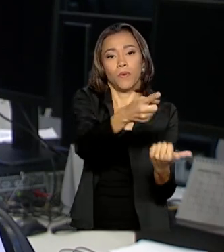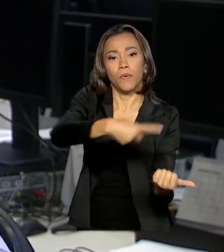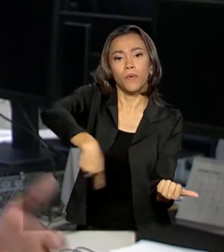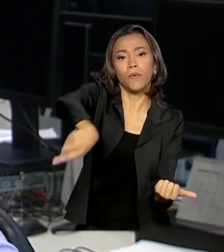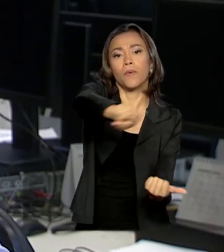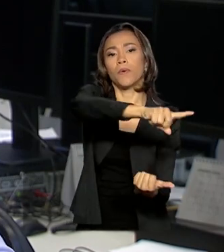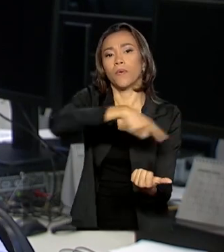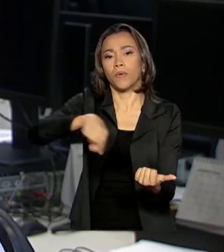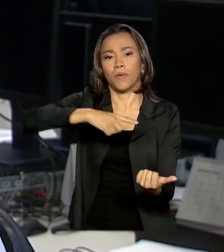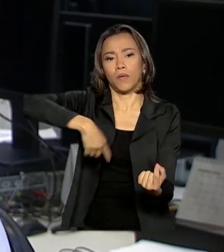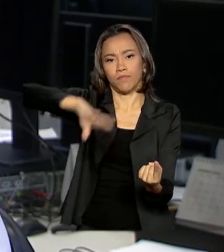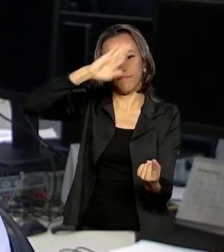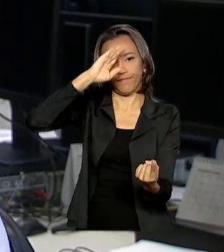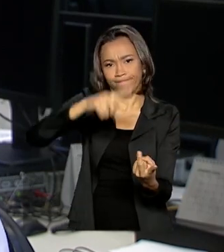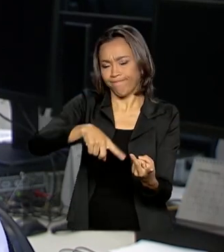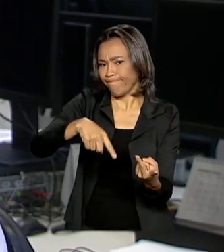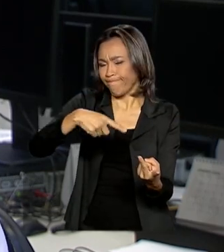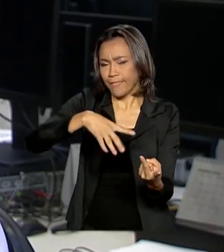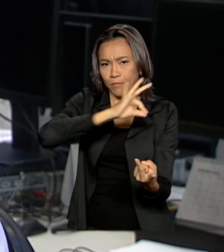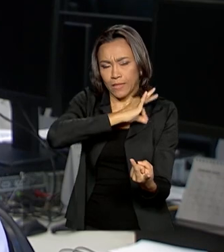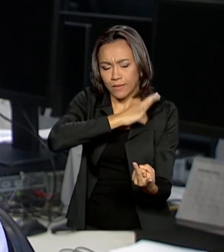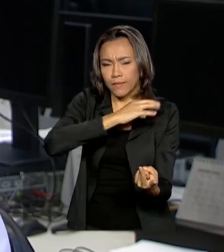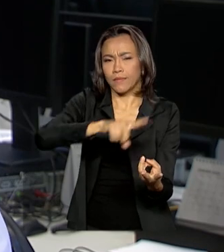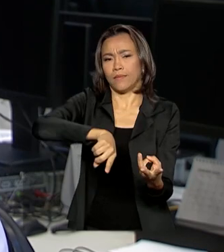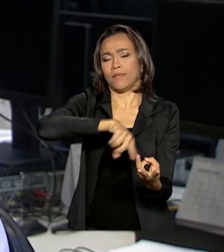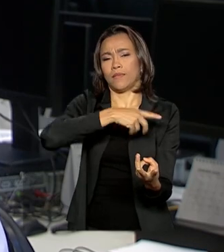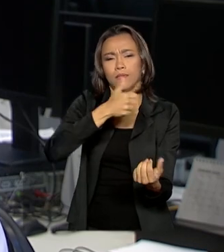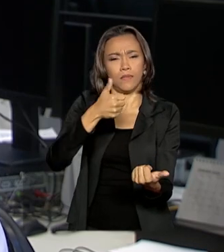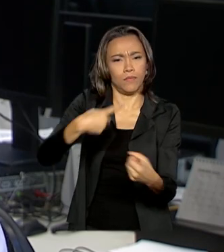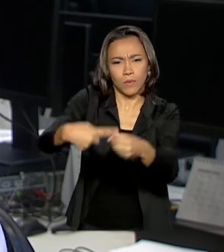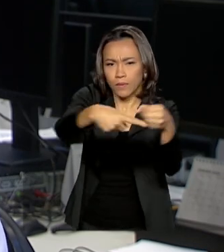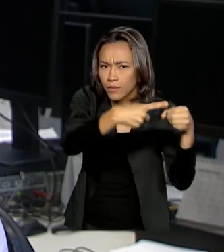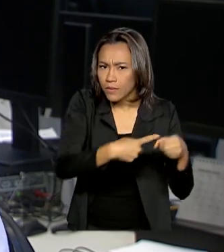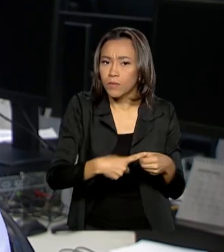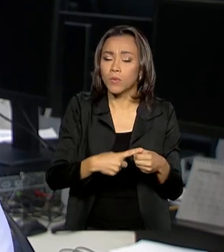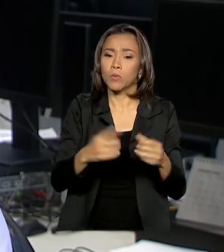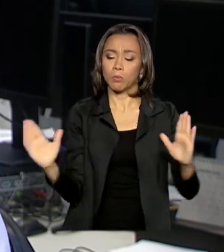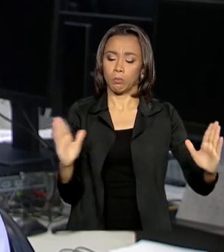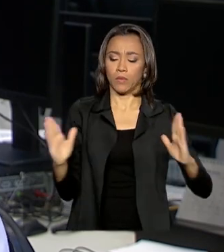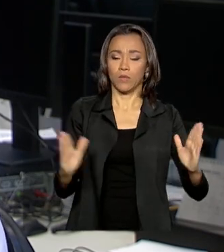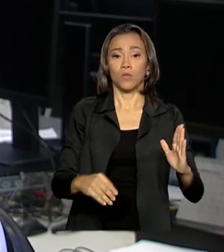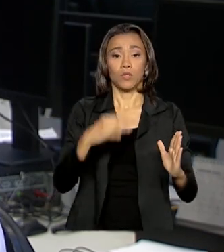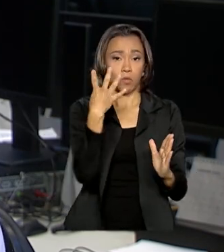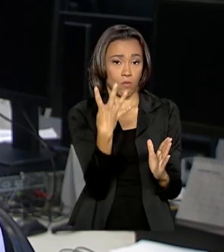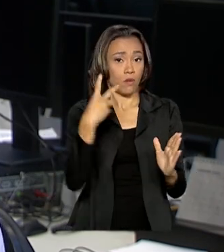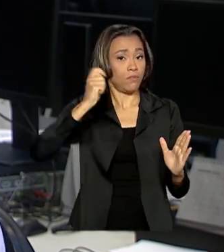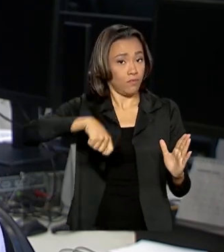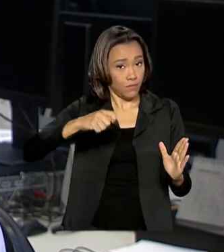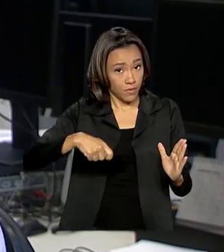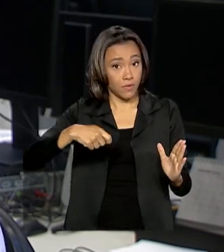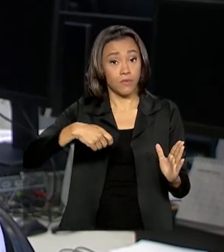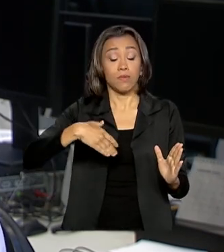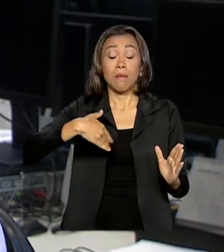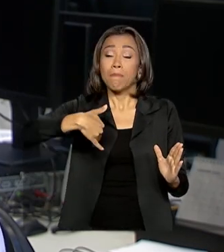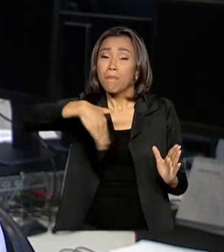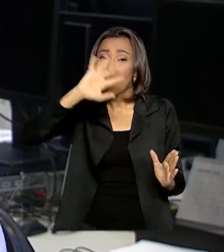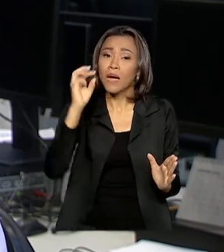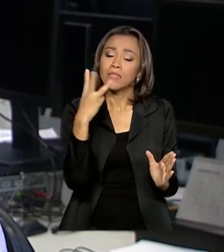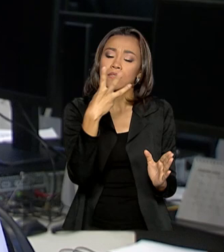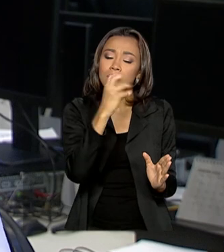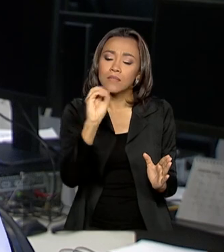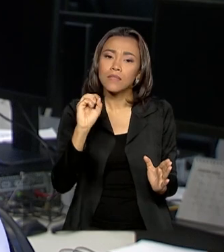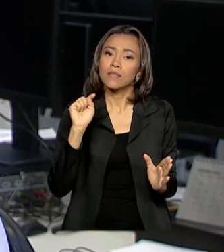segurança, federais, estaduais e municipais. Durante quatro meses, mais de 300 mil pessoas foram